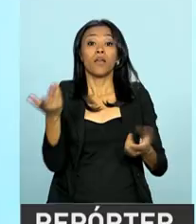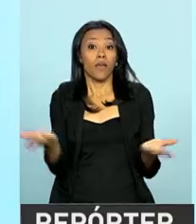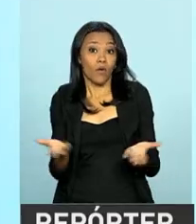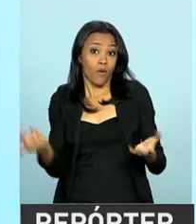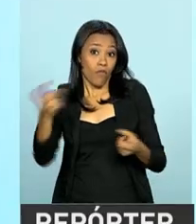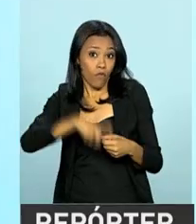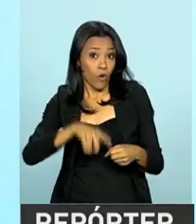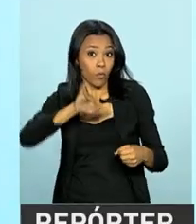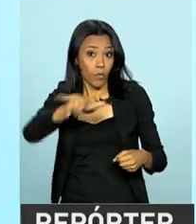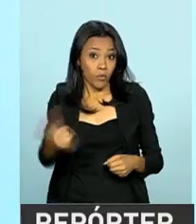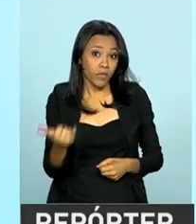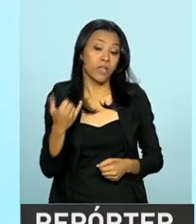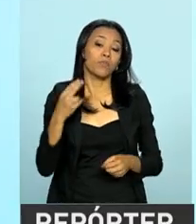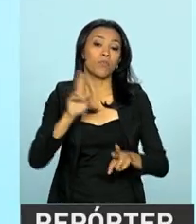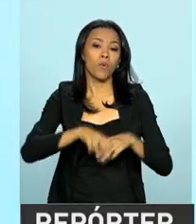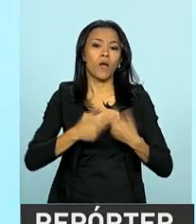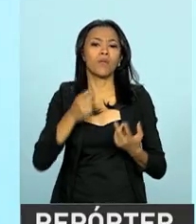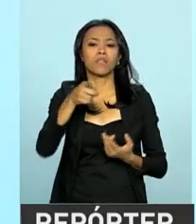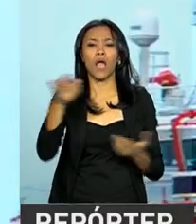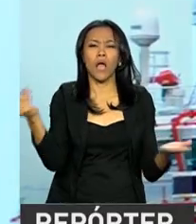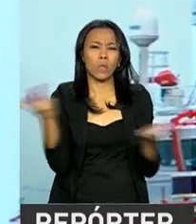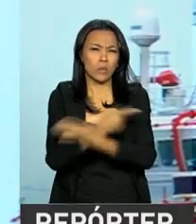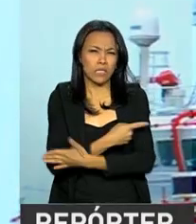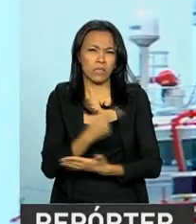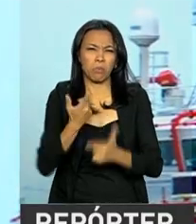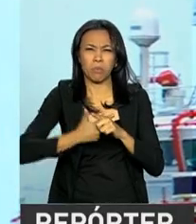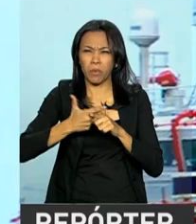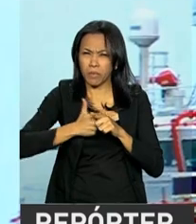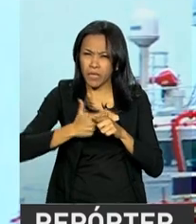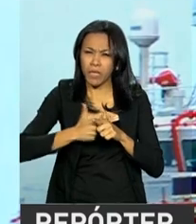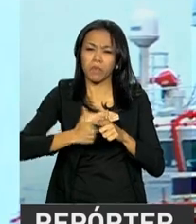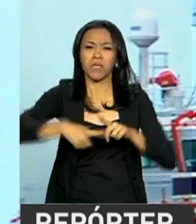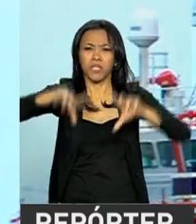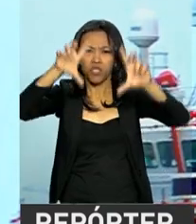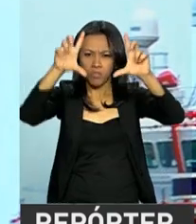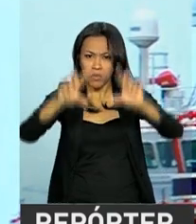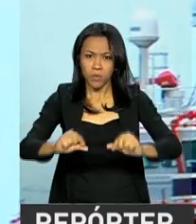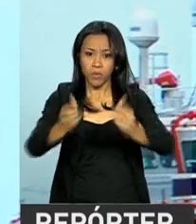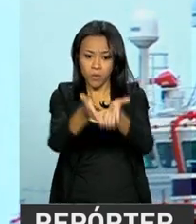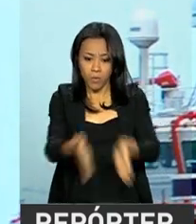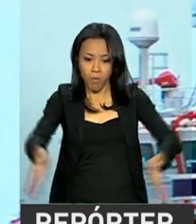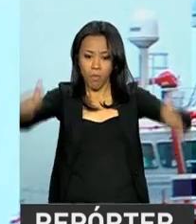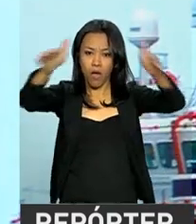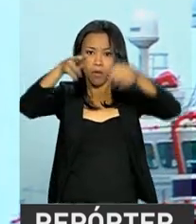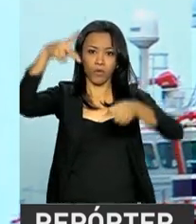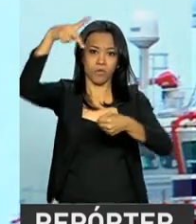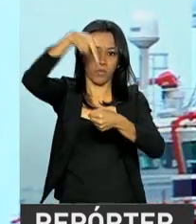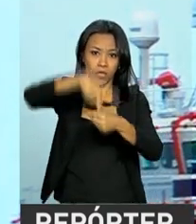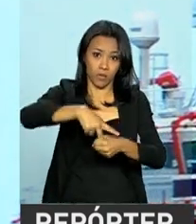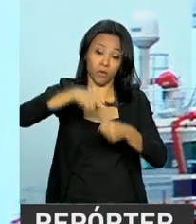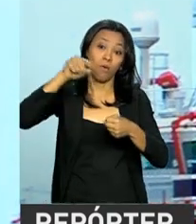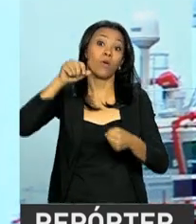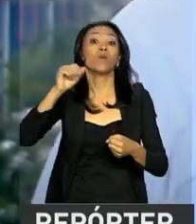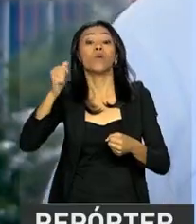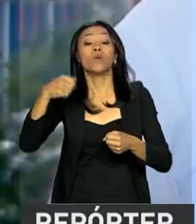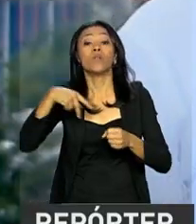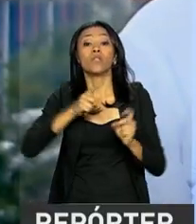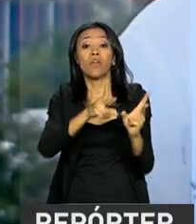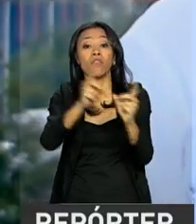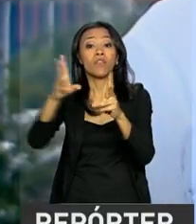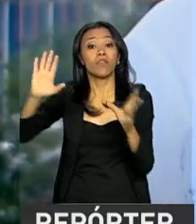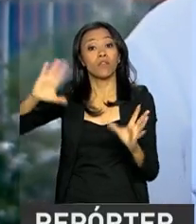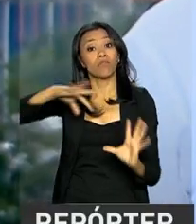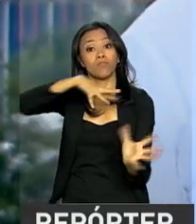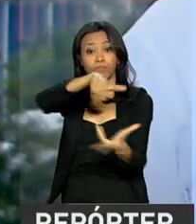voltar? Isso depois da crise do setor, que derrubou os preços do barril do petróleo no mercado internacional. O petróleo